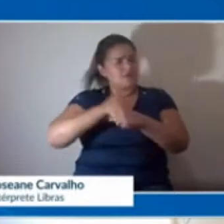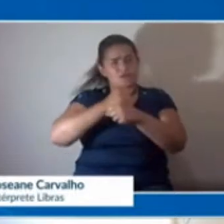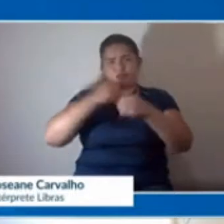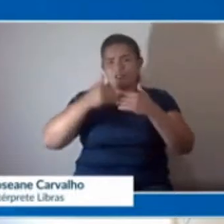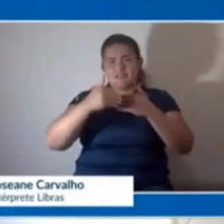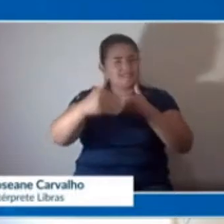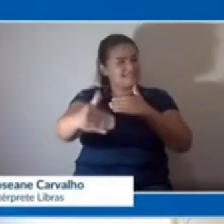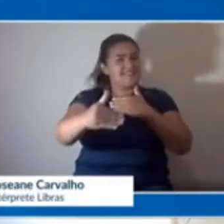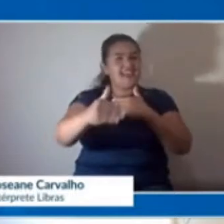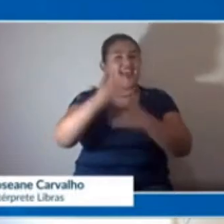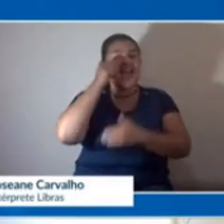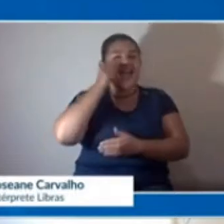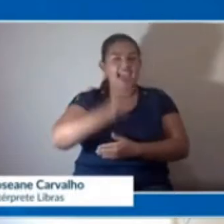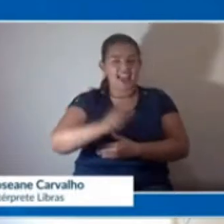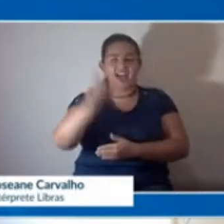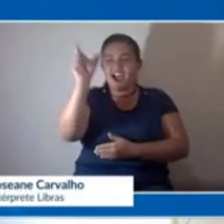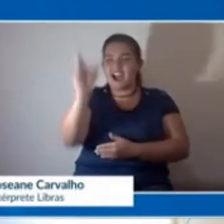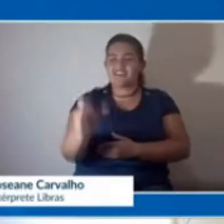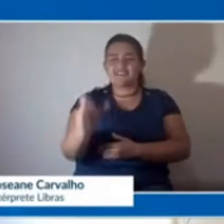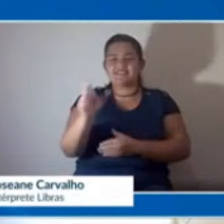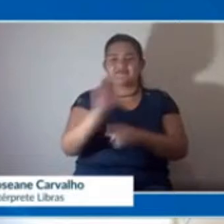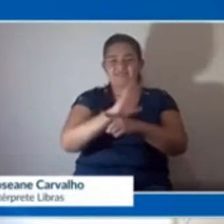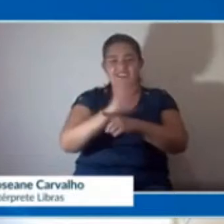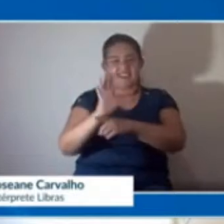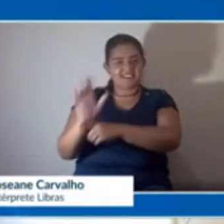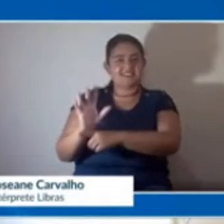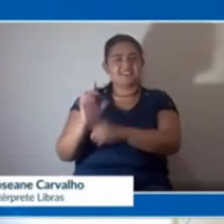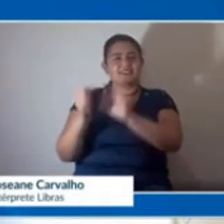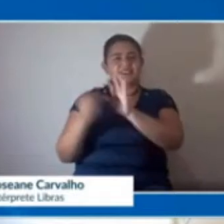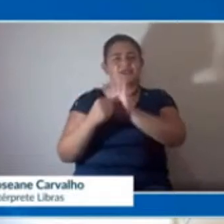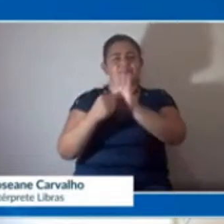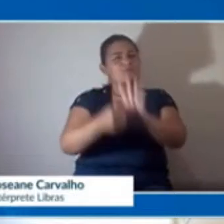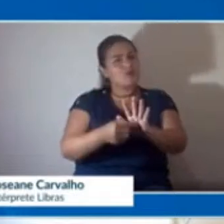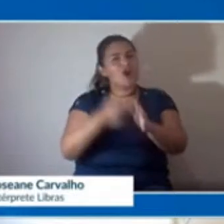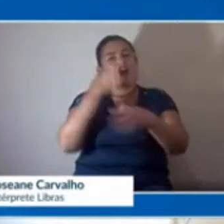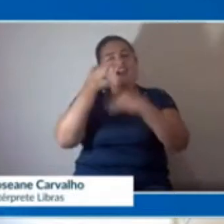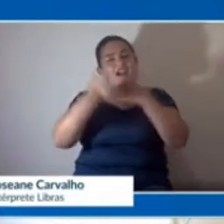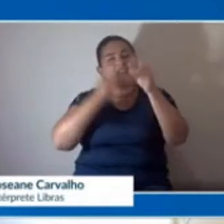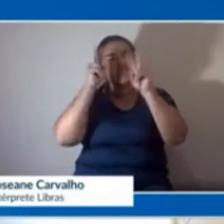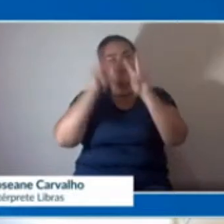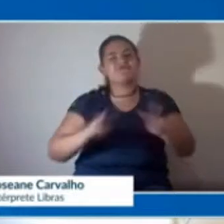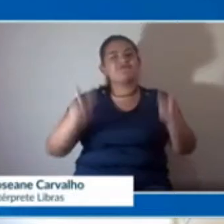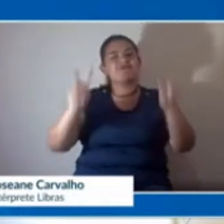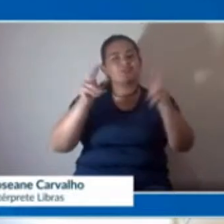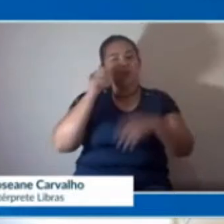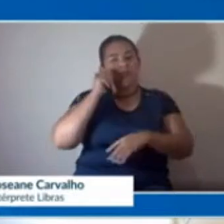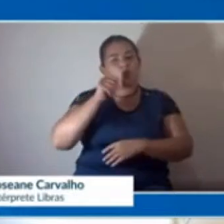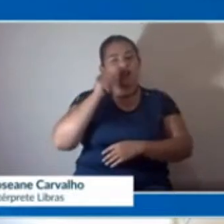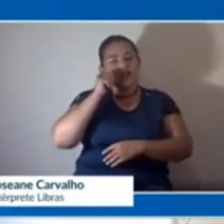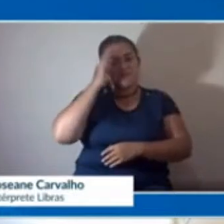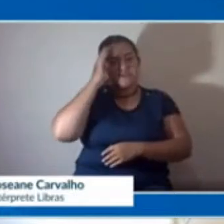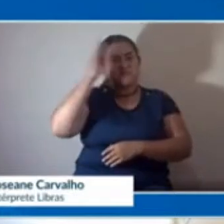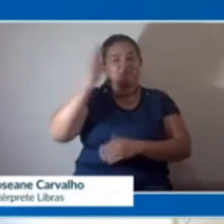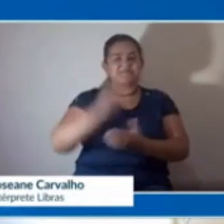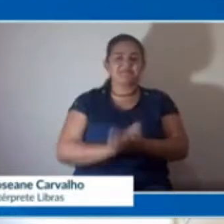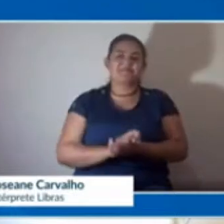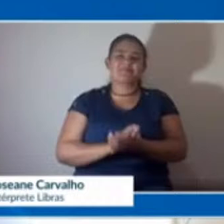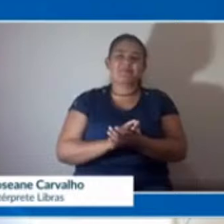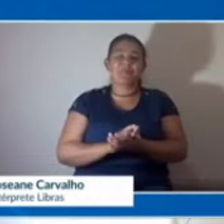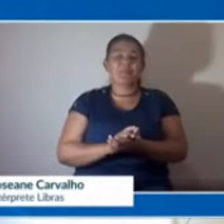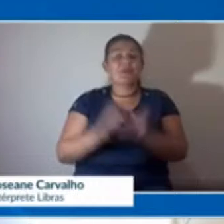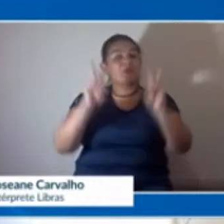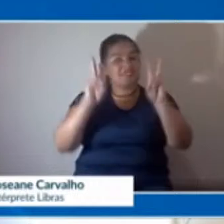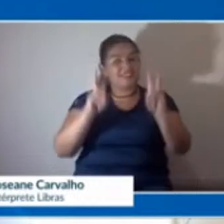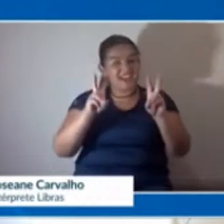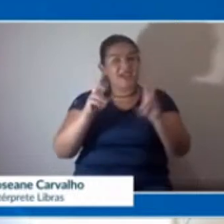Fazem Cinema, que destaca a produção audiovisual de realizadoras. E para falar mais sobre o Elas Fazem Cinema e